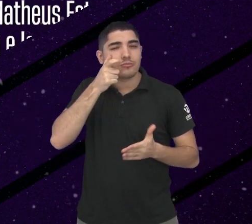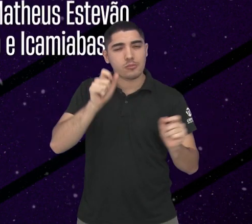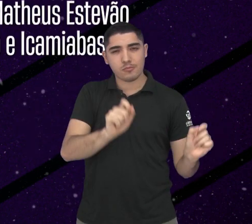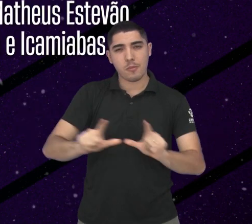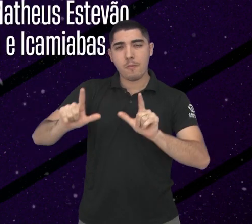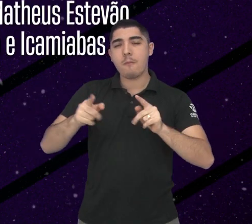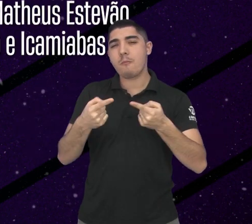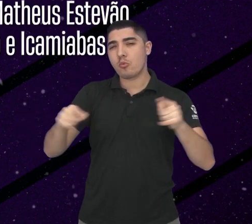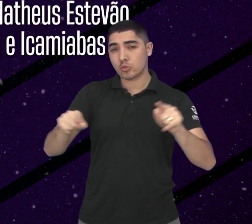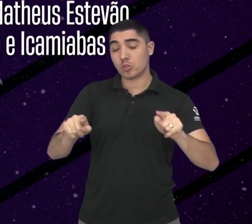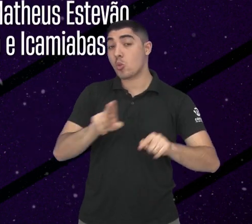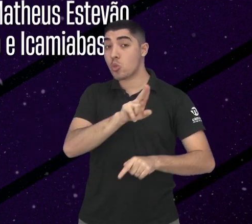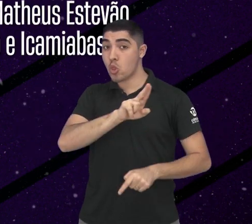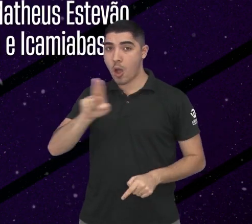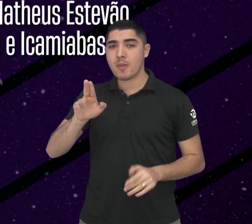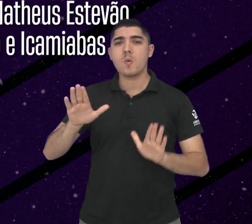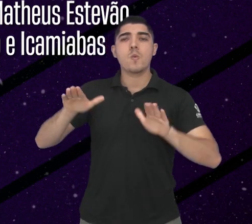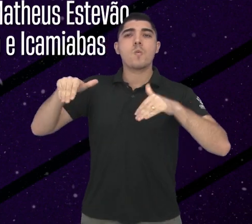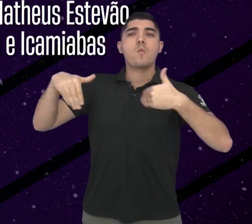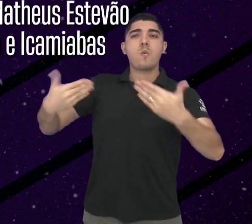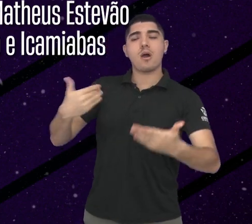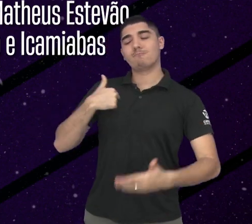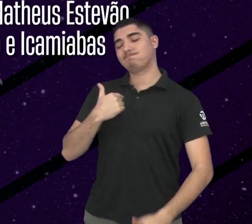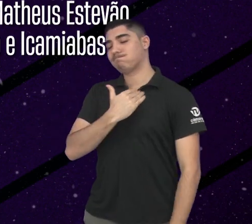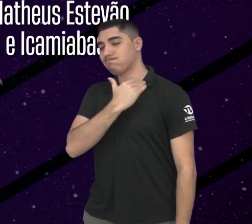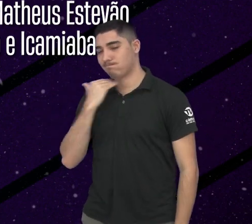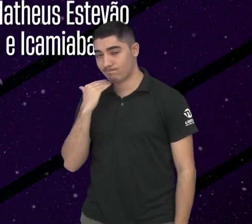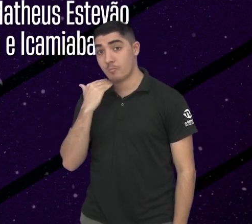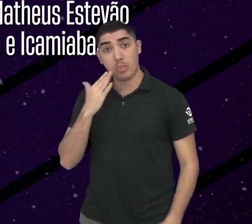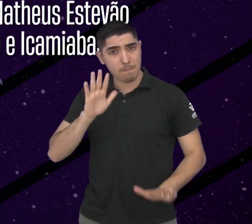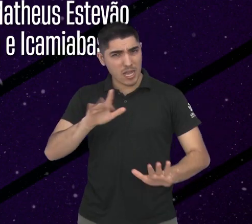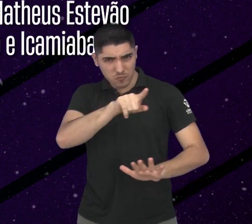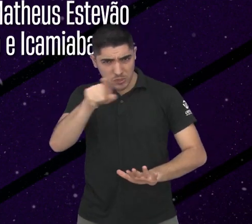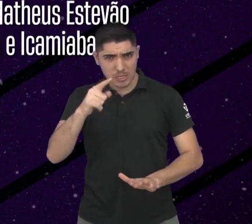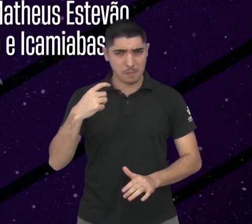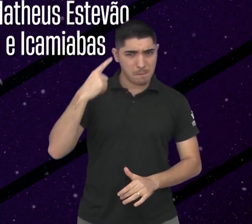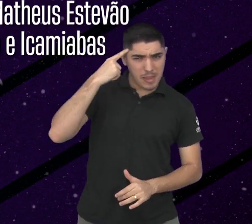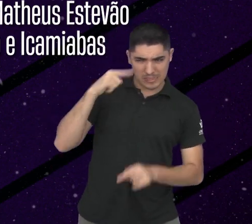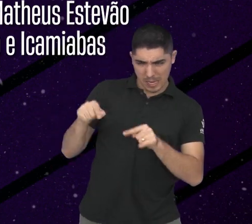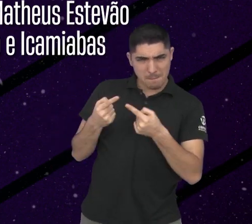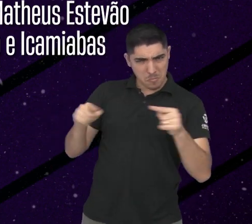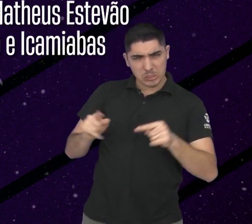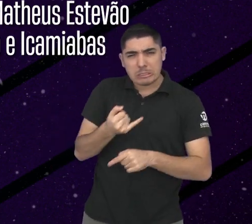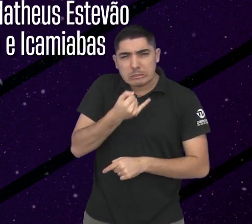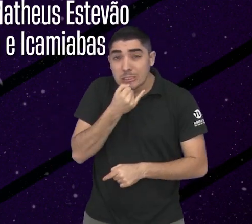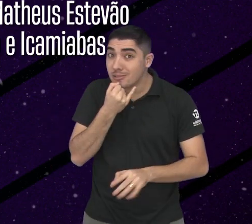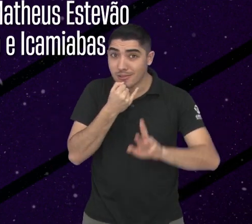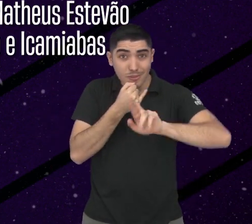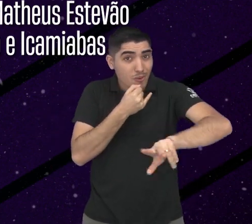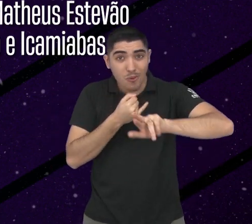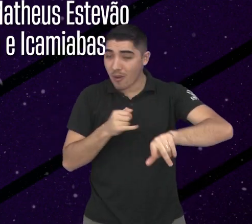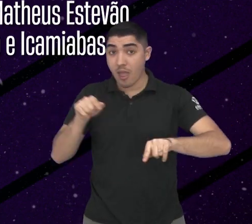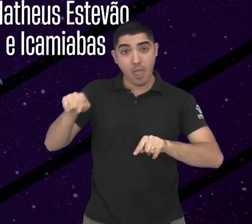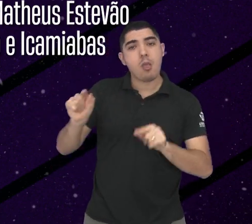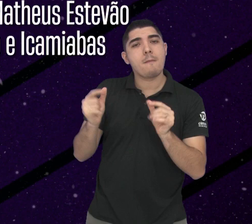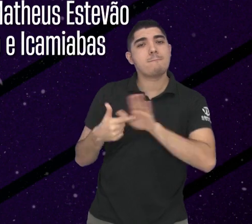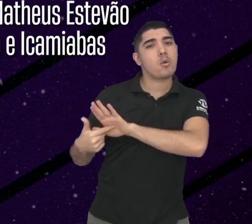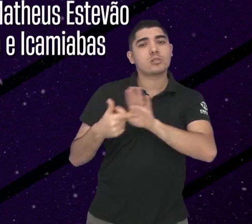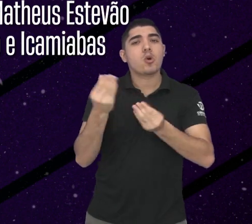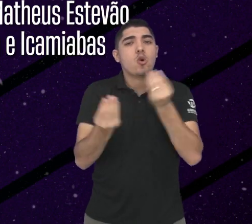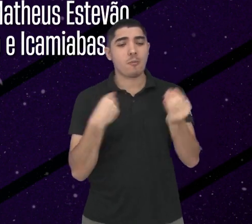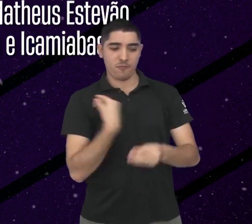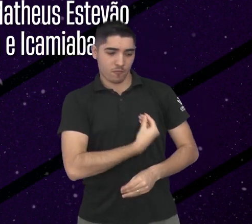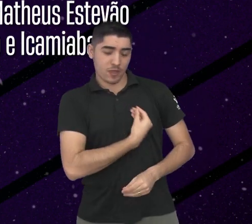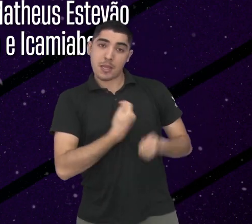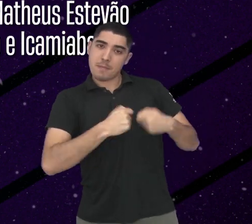Morrer. E a primeira coisa que eu preciso dizer é que você não precisa esperar nada triste, tá? A música fala sobre a maneira como aproveitamos a